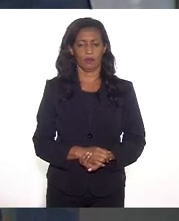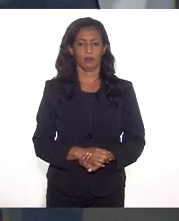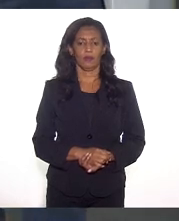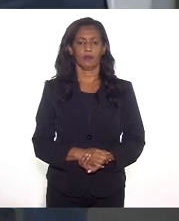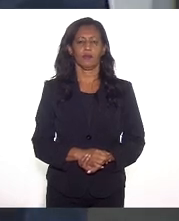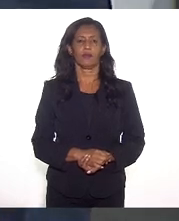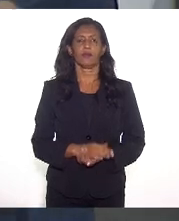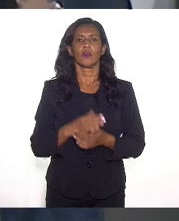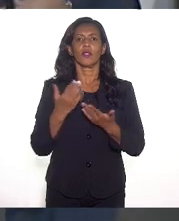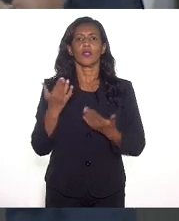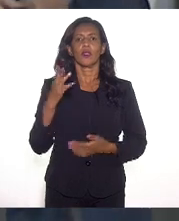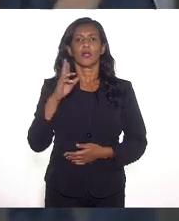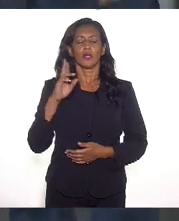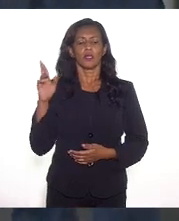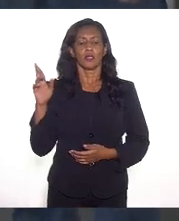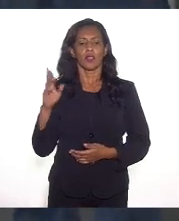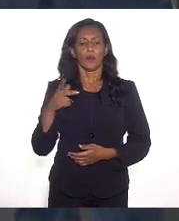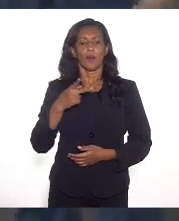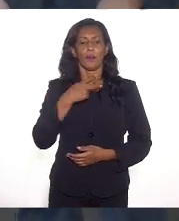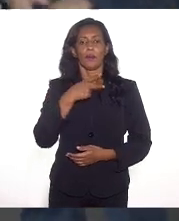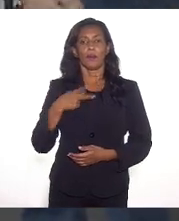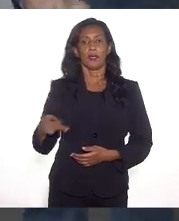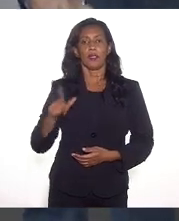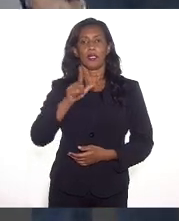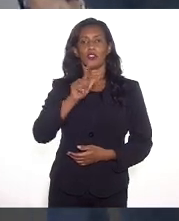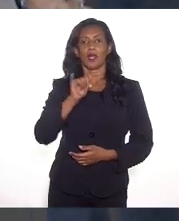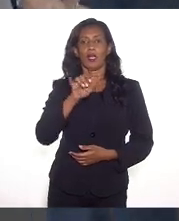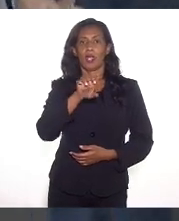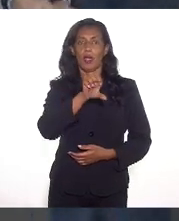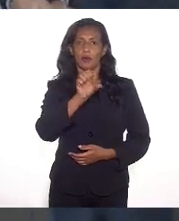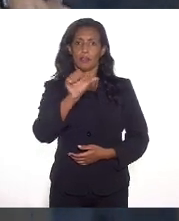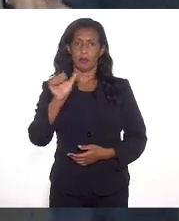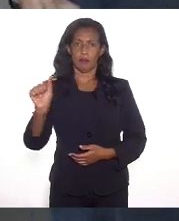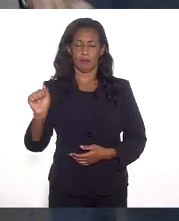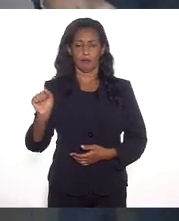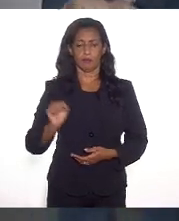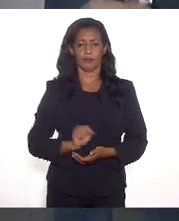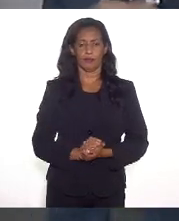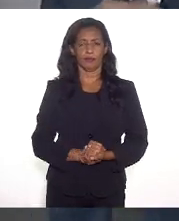O senhor Jorge Perigueiro, presidente da Aliança.